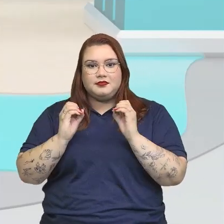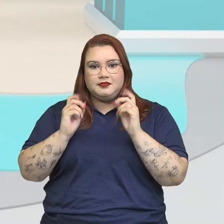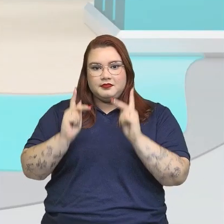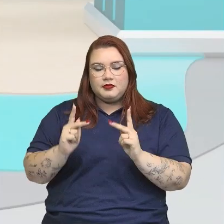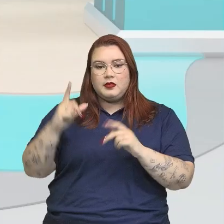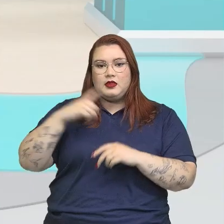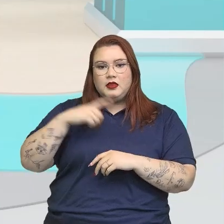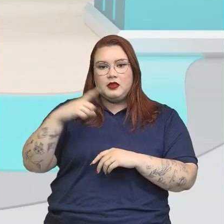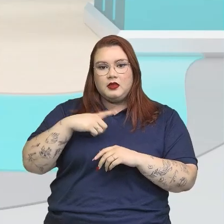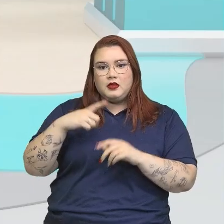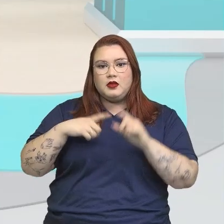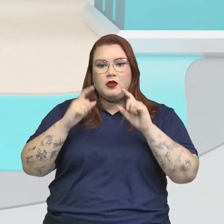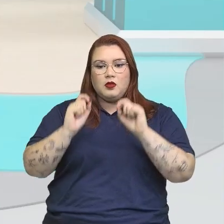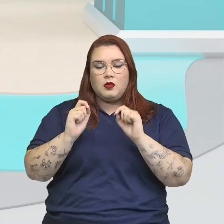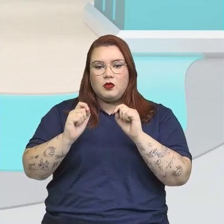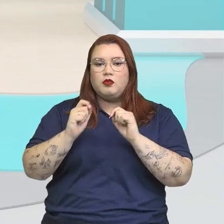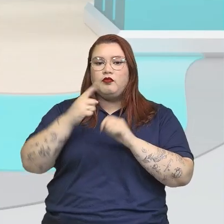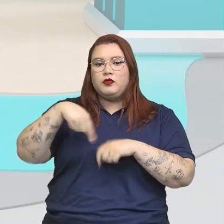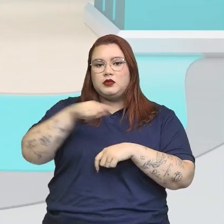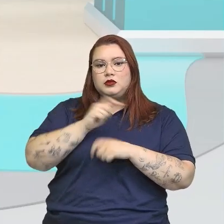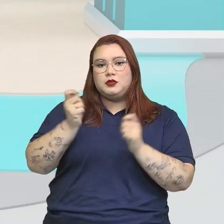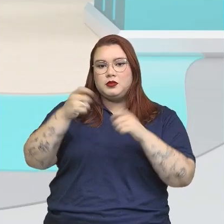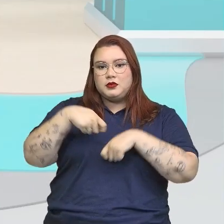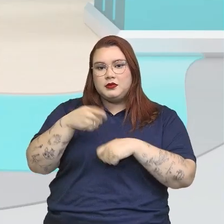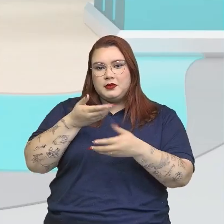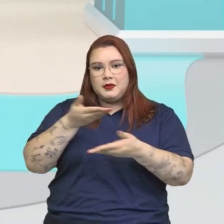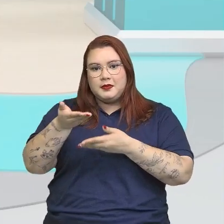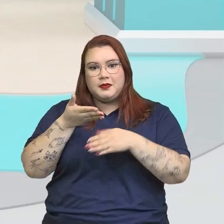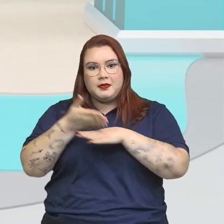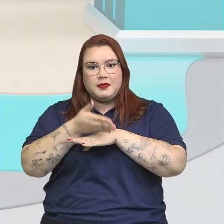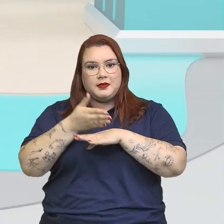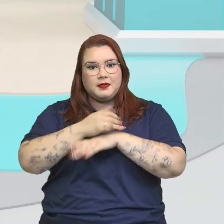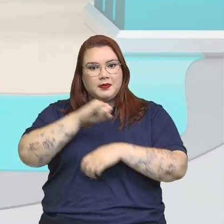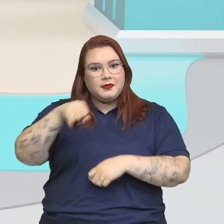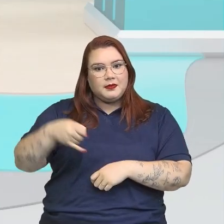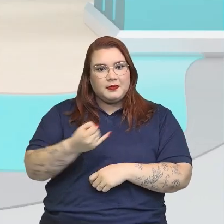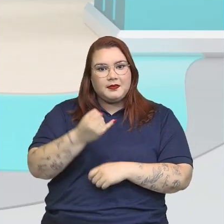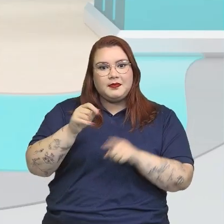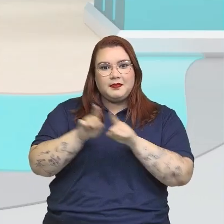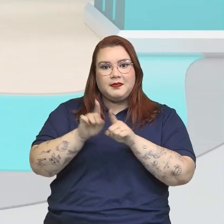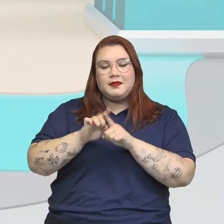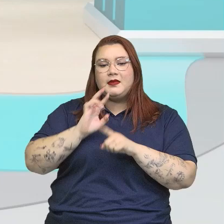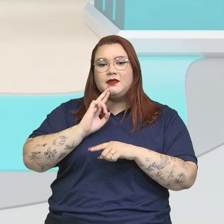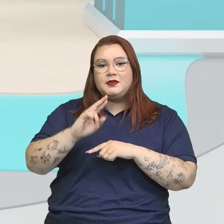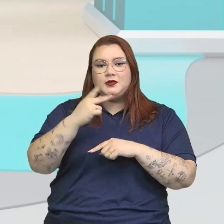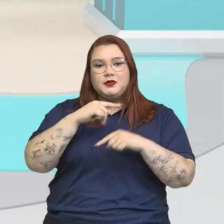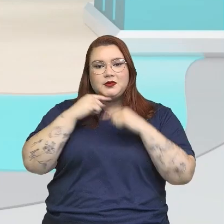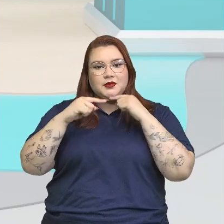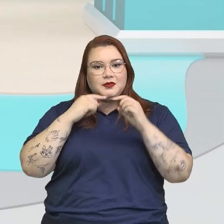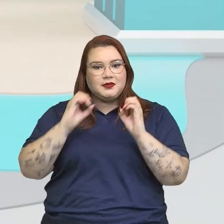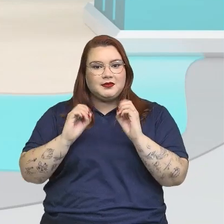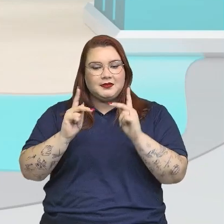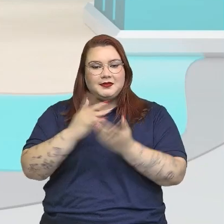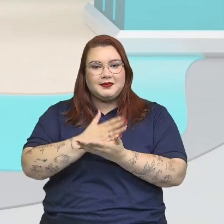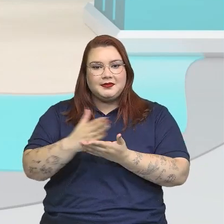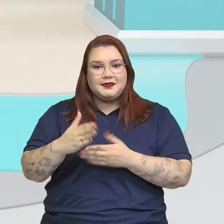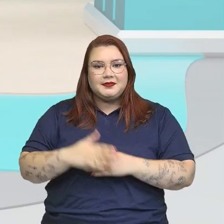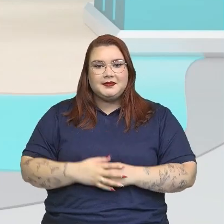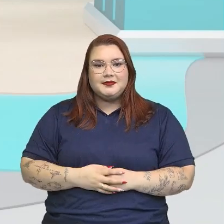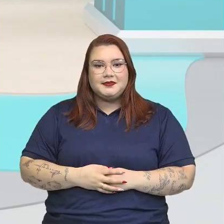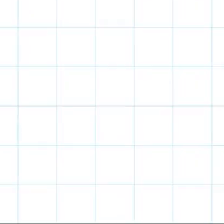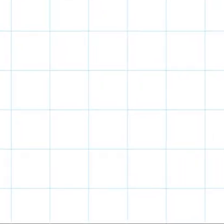Temos o tempo para que vocês possam interagir conosco, aproveitem também para responder as suas dúvidas aí, tá? Let's go!